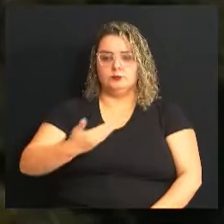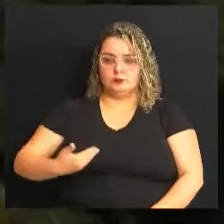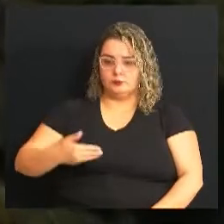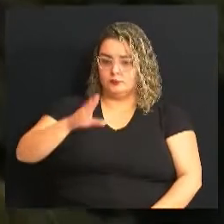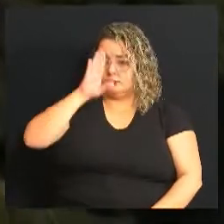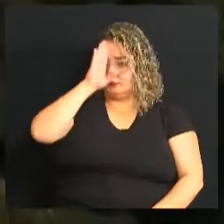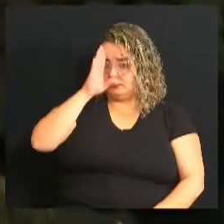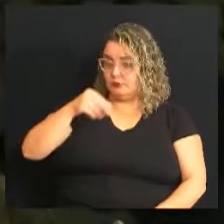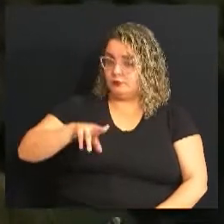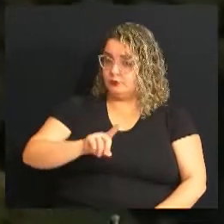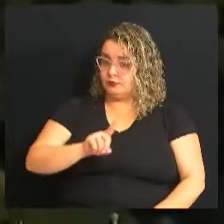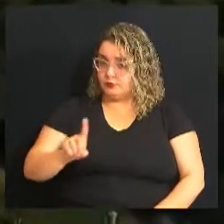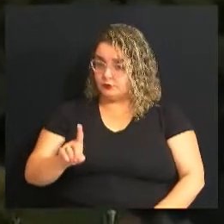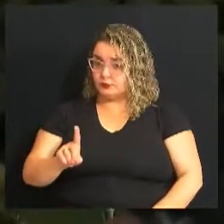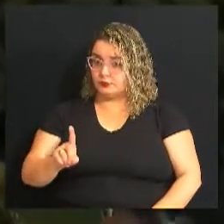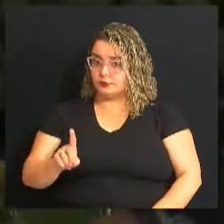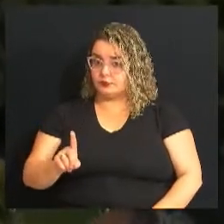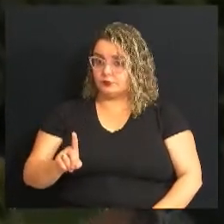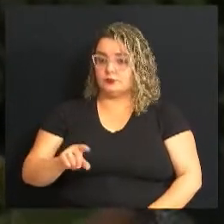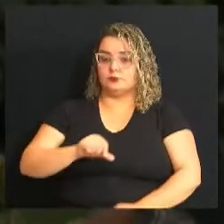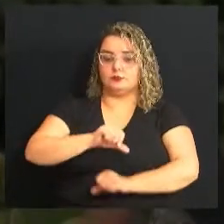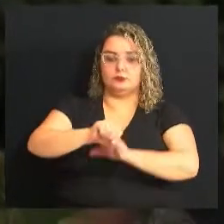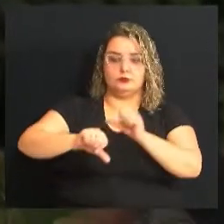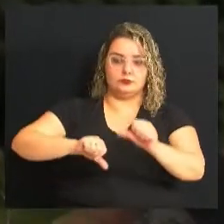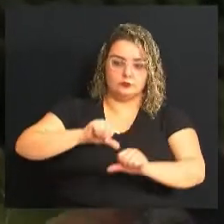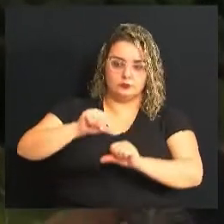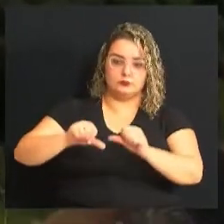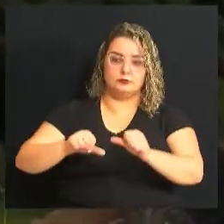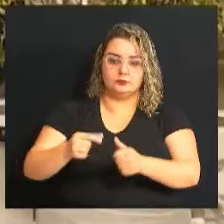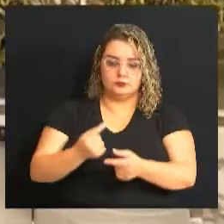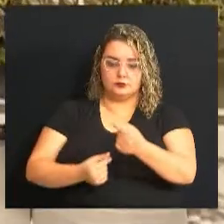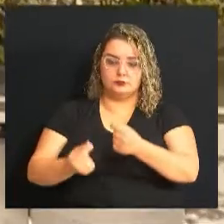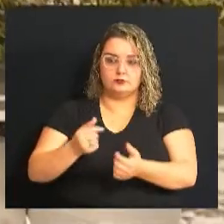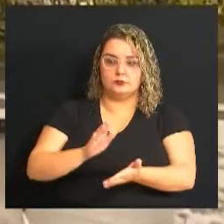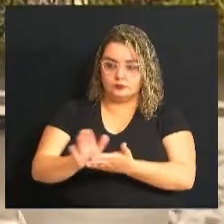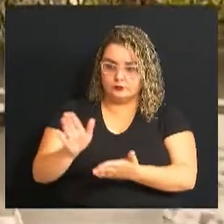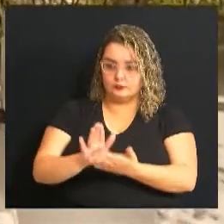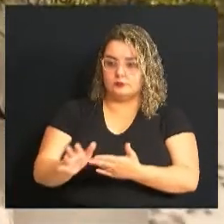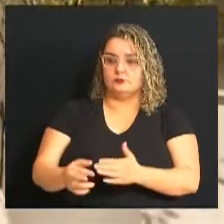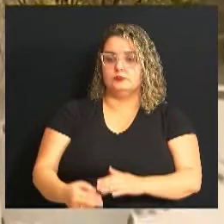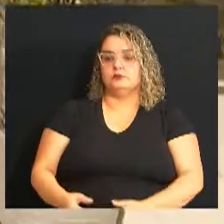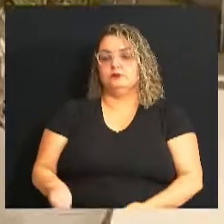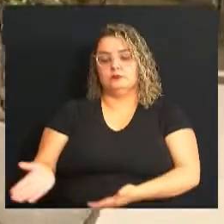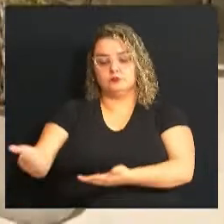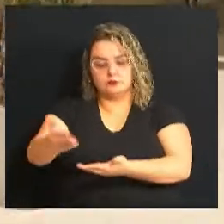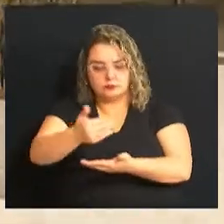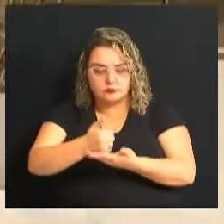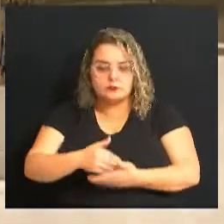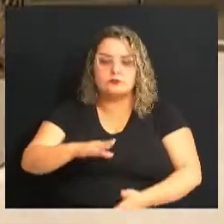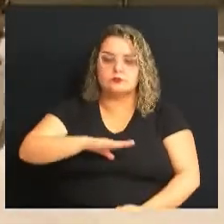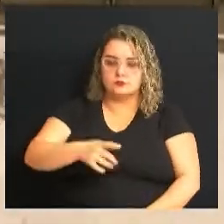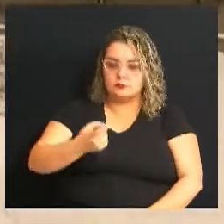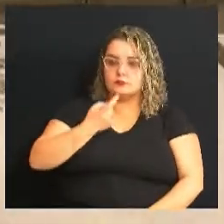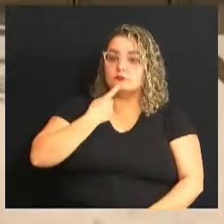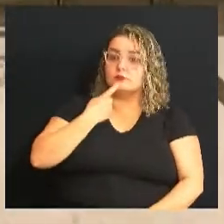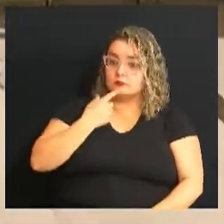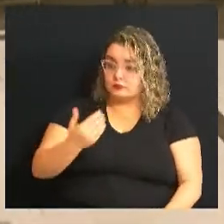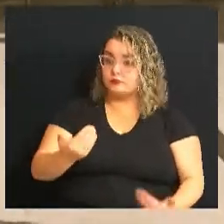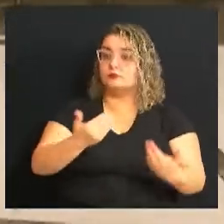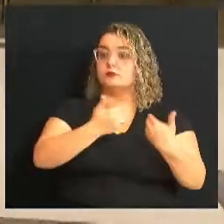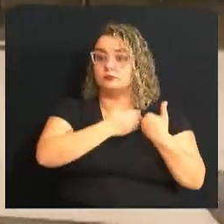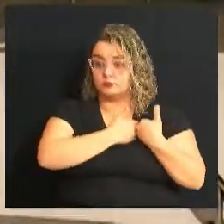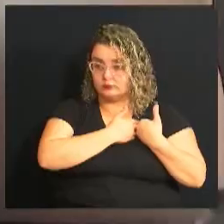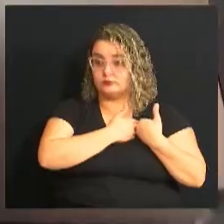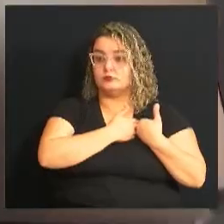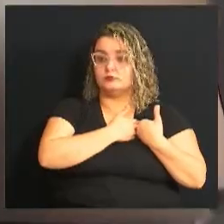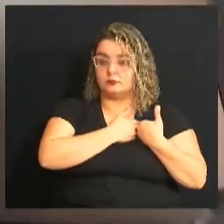ou indiretamente alterem a despesa ou a receita do município ou acarretem responsabilidades para